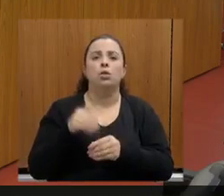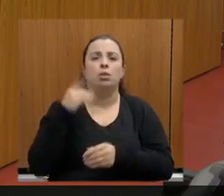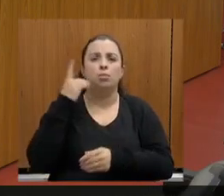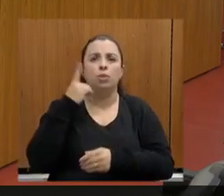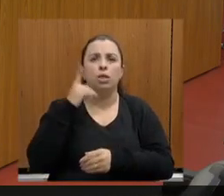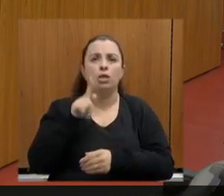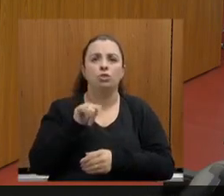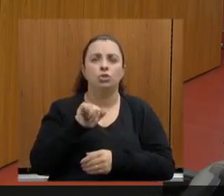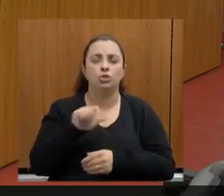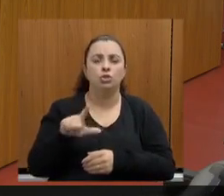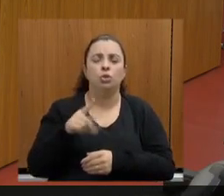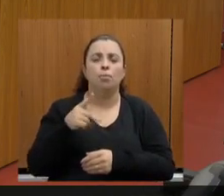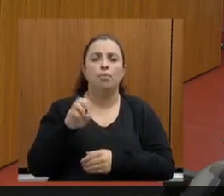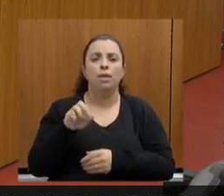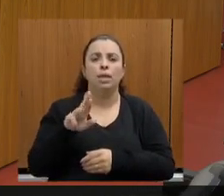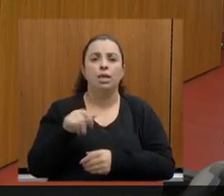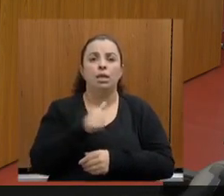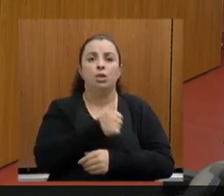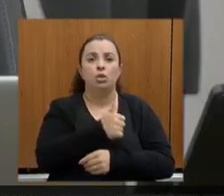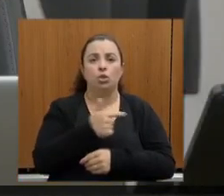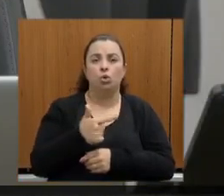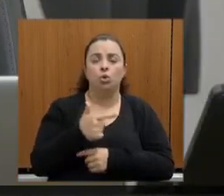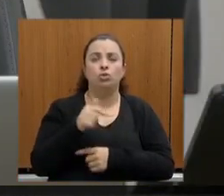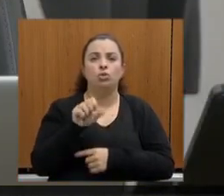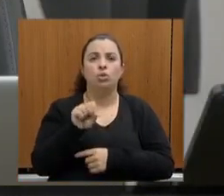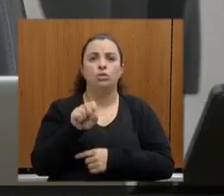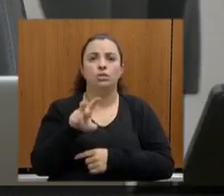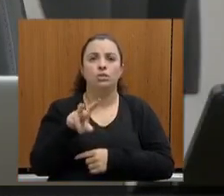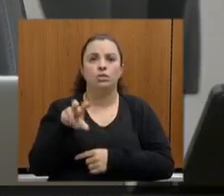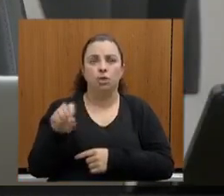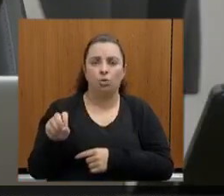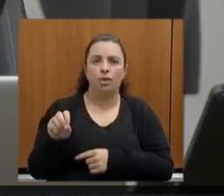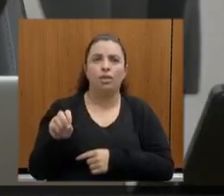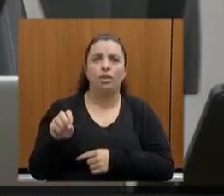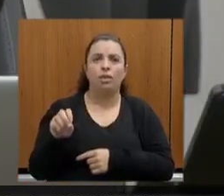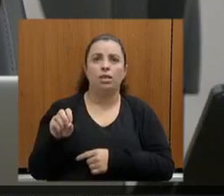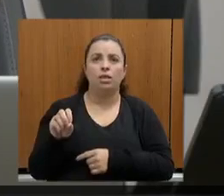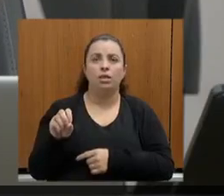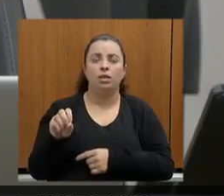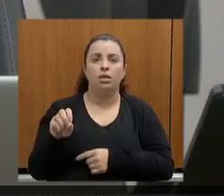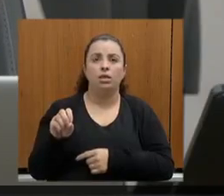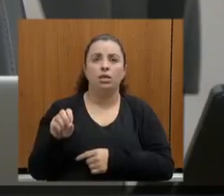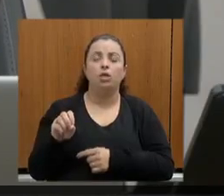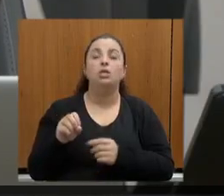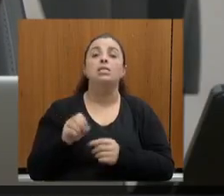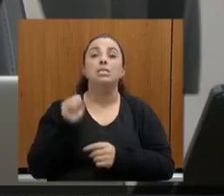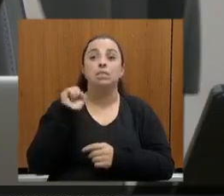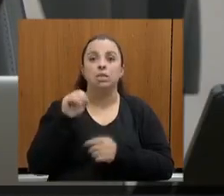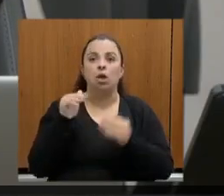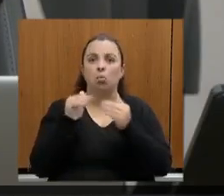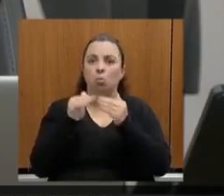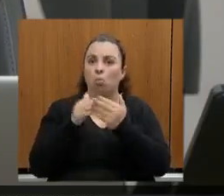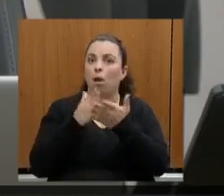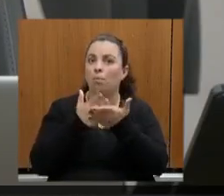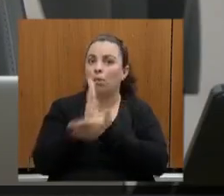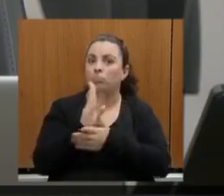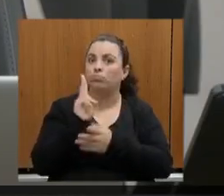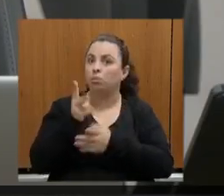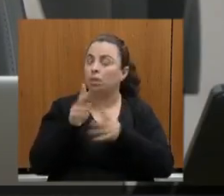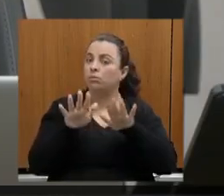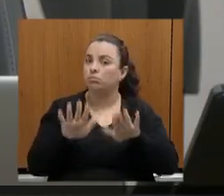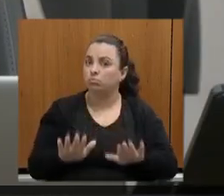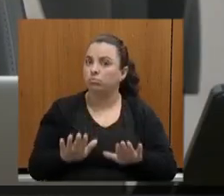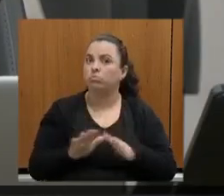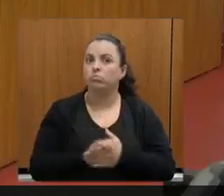deputado Gil Pereira de número 12.850 os deputados que o aprovam permaneçam